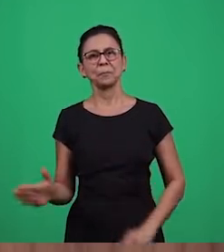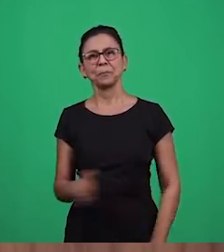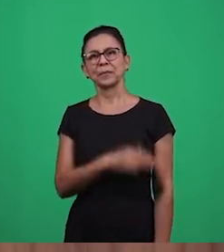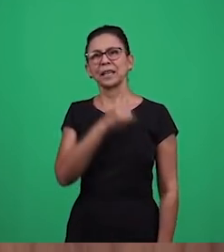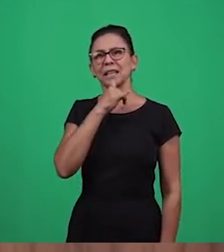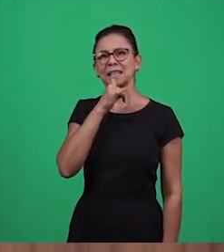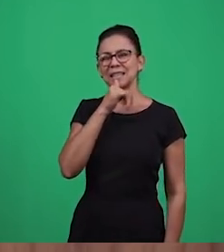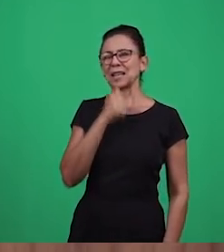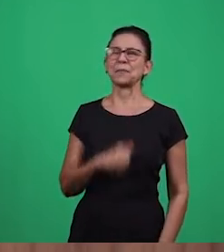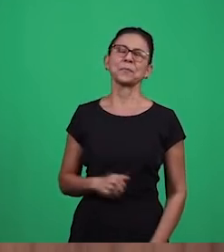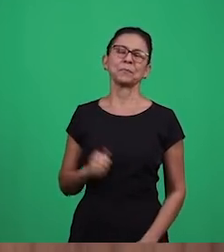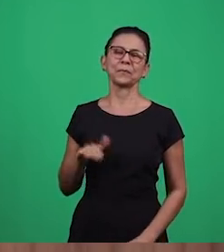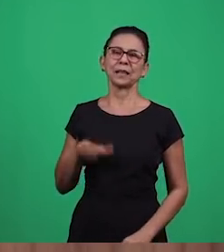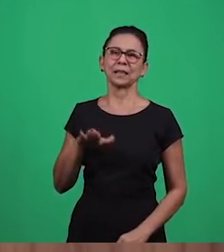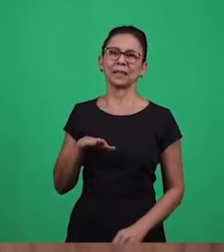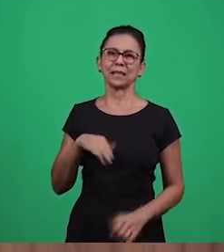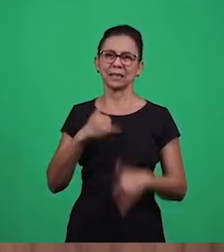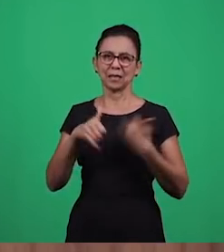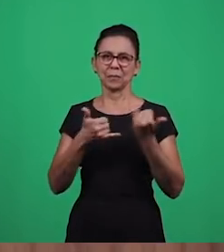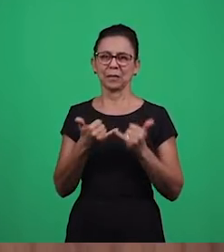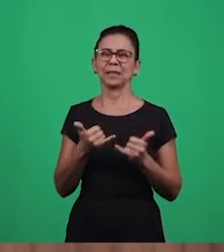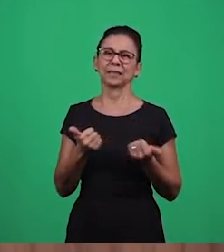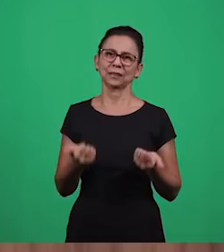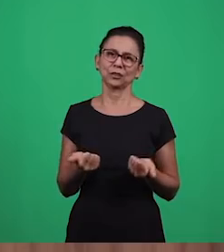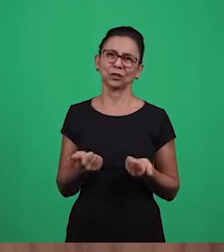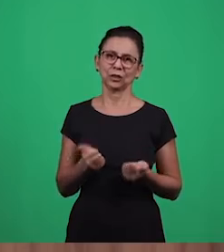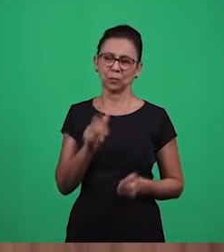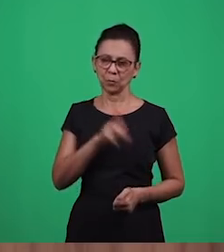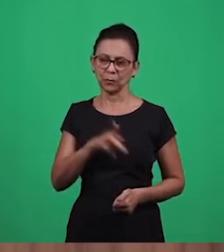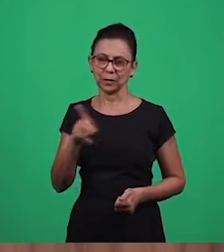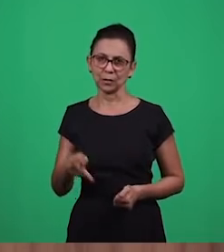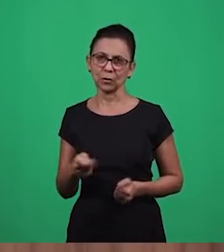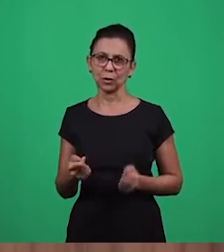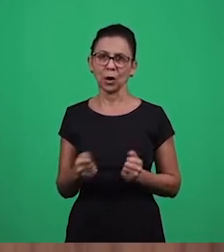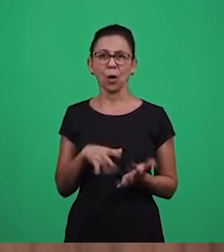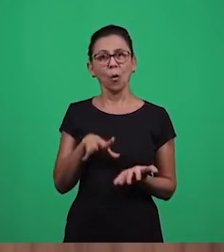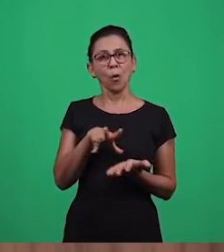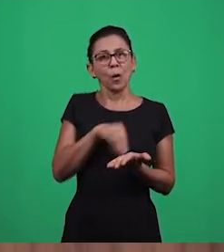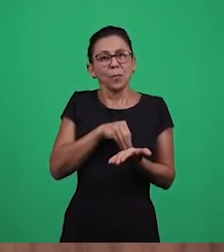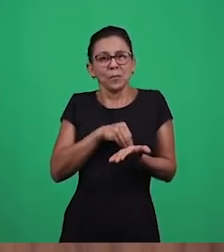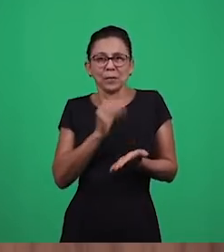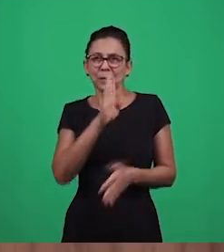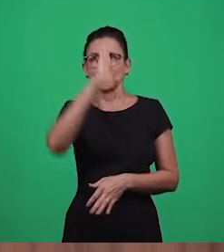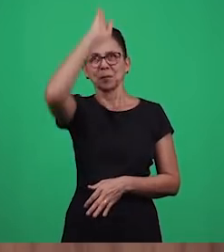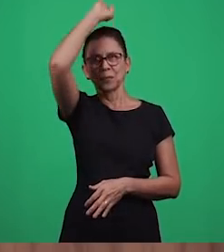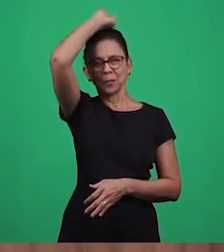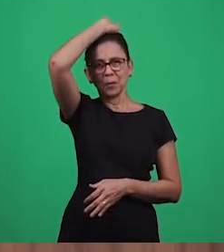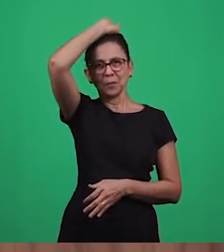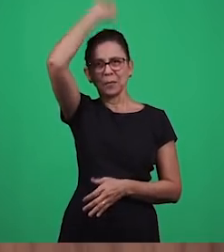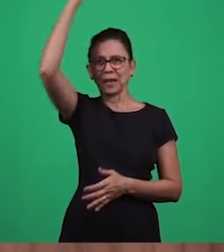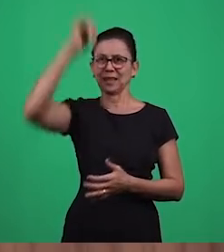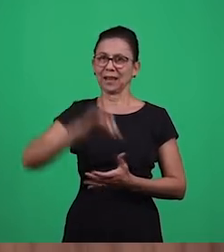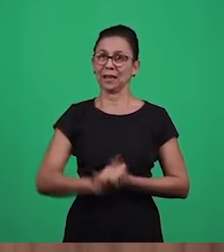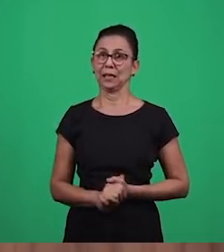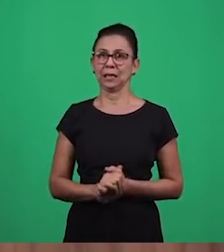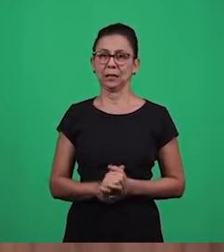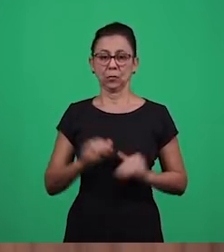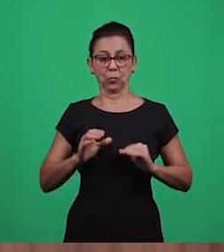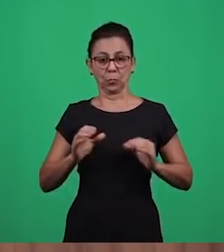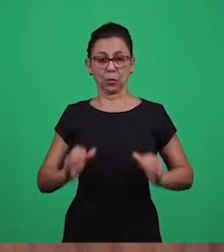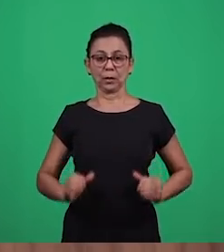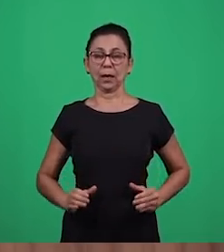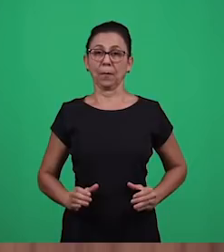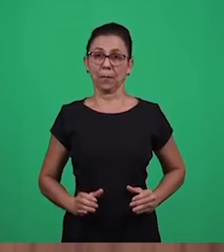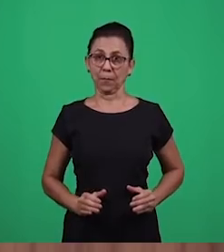criança brinca de professora ou imitando o bombeiro, ela se coloca de acordo com as regras da